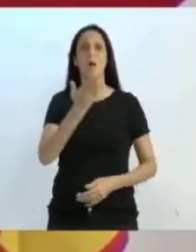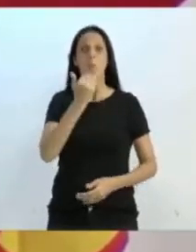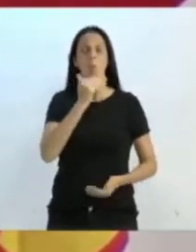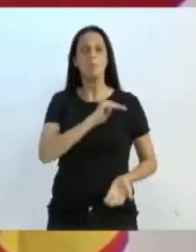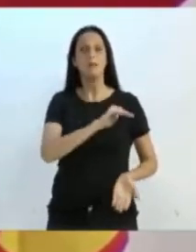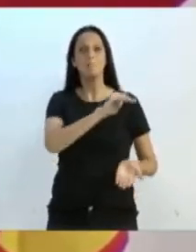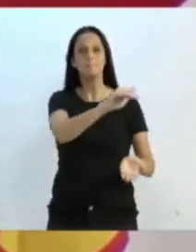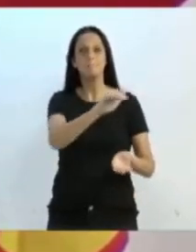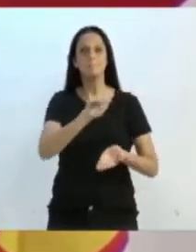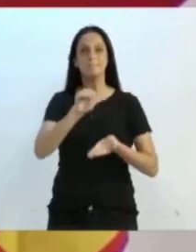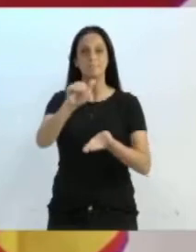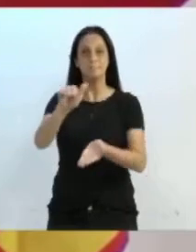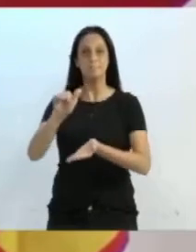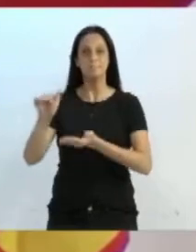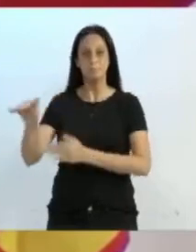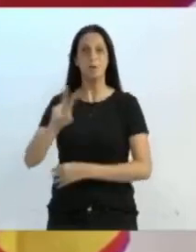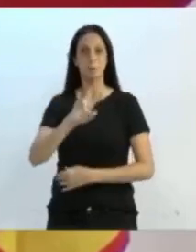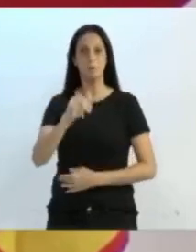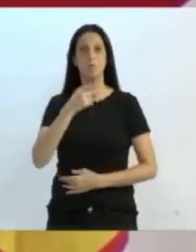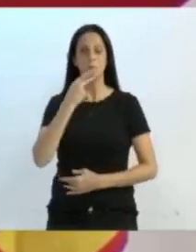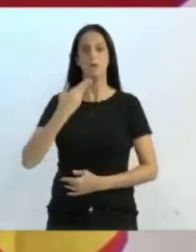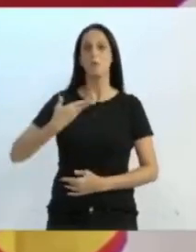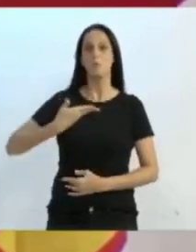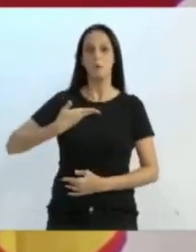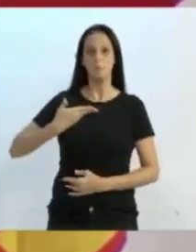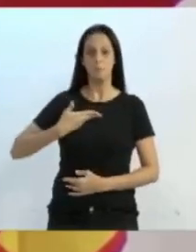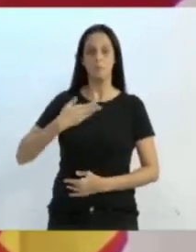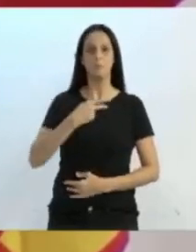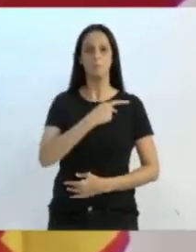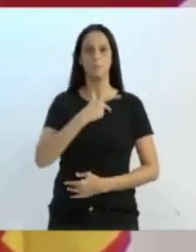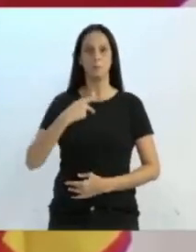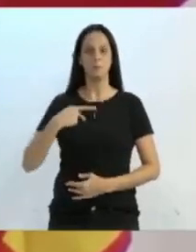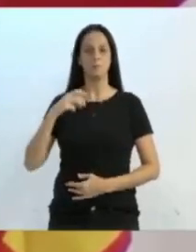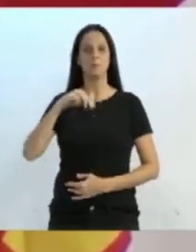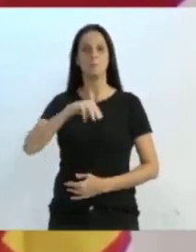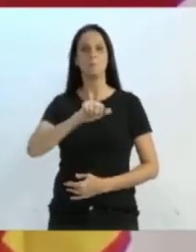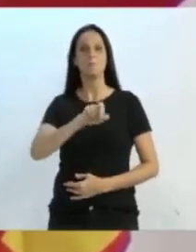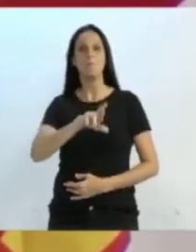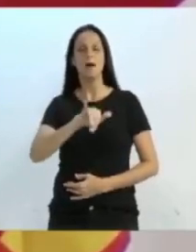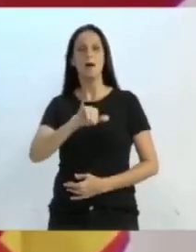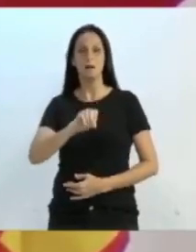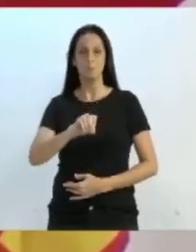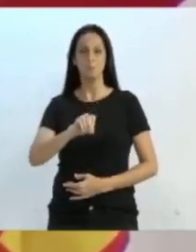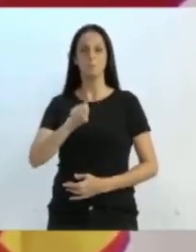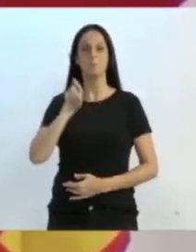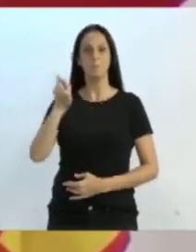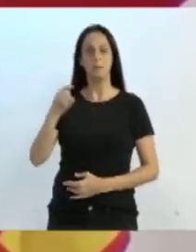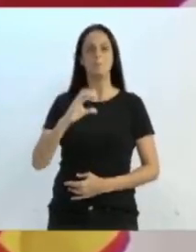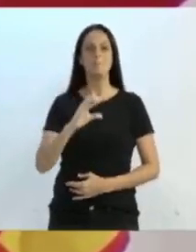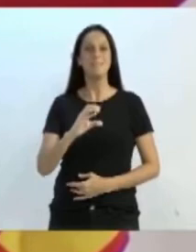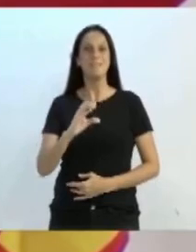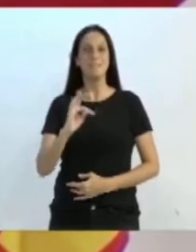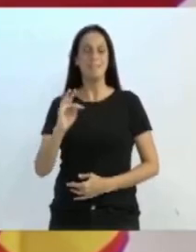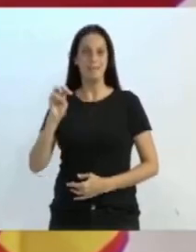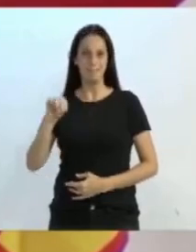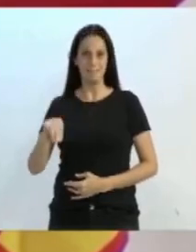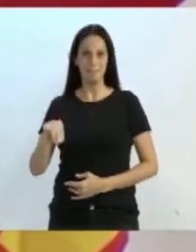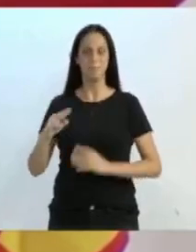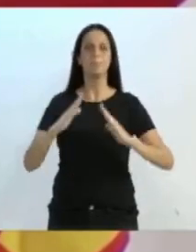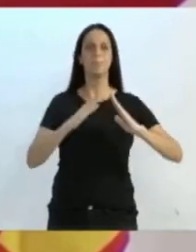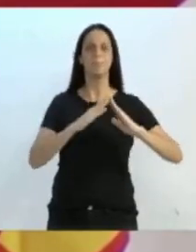Eu vou citar aqui um amigo, que é o pastor Mário Passos, que é lá do ICTM, que é a